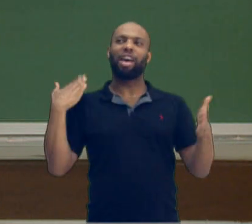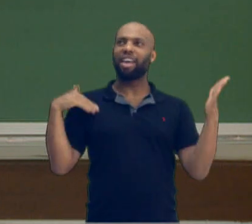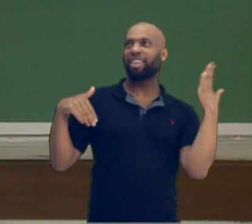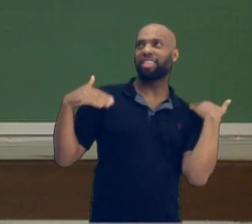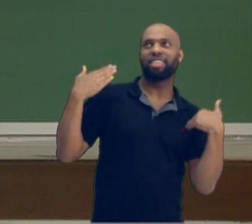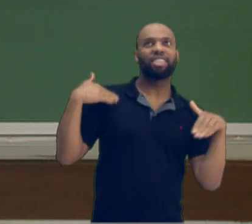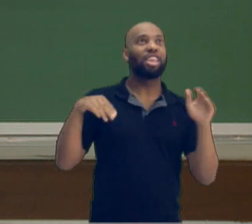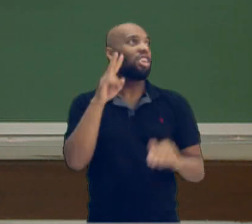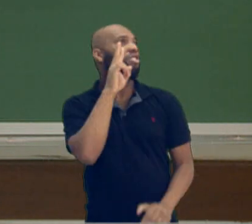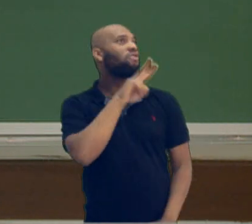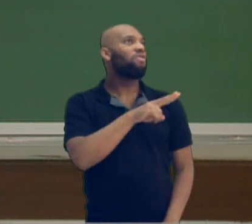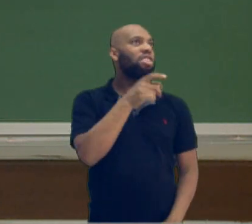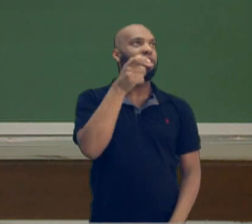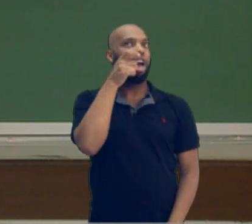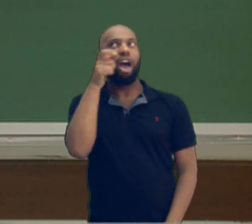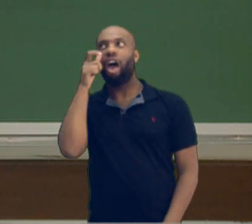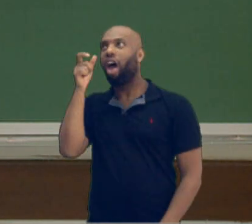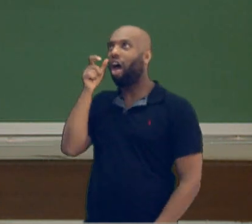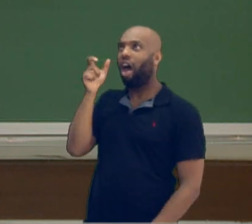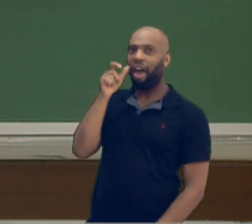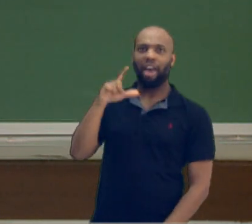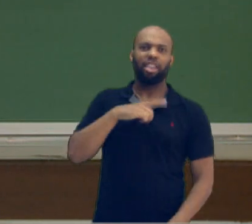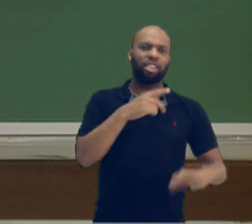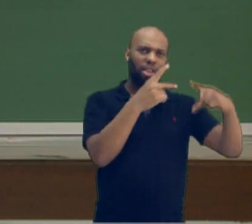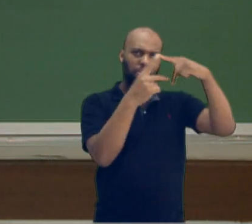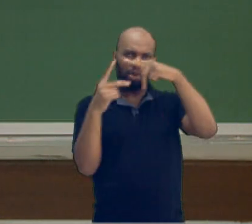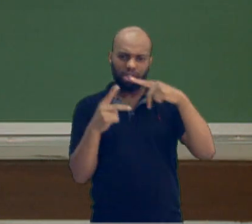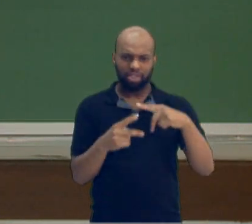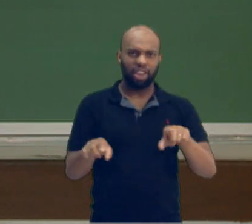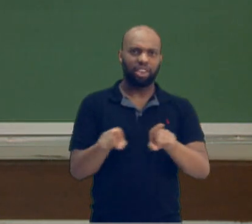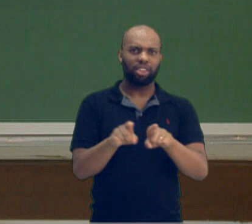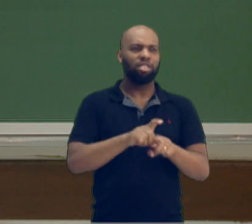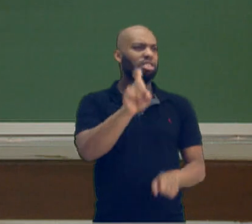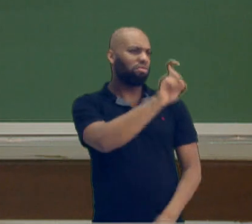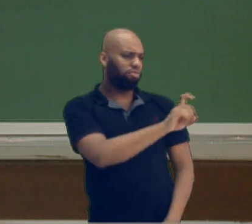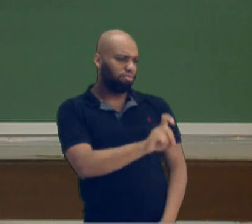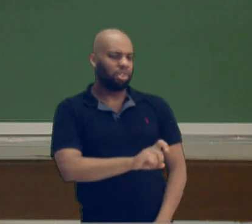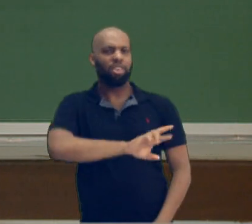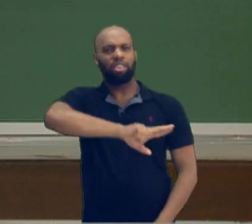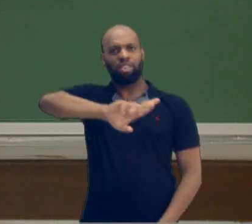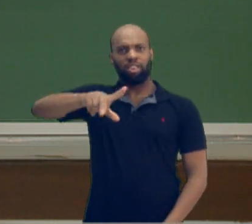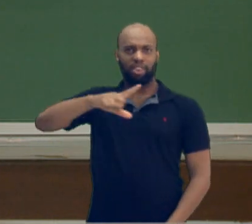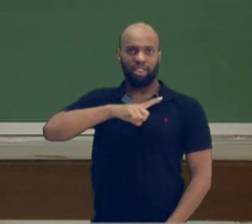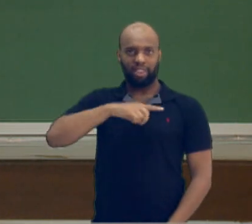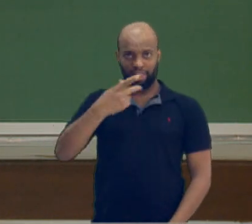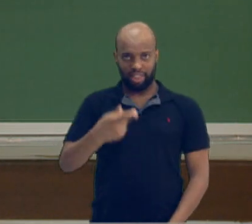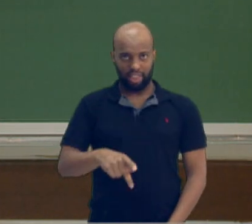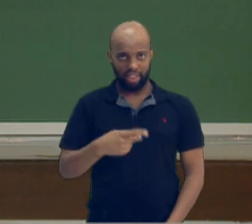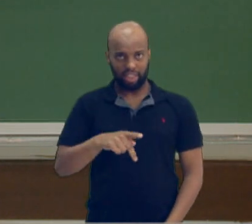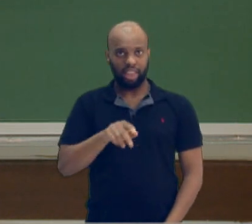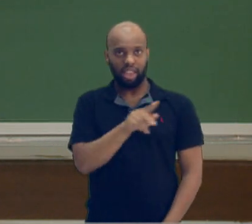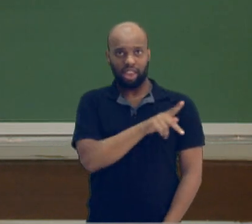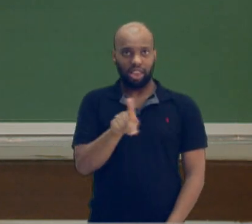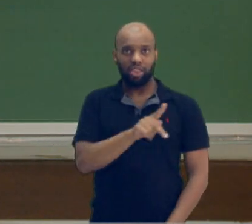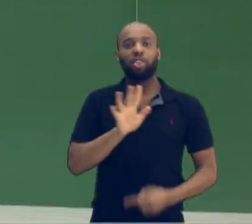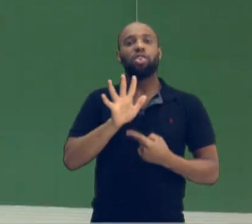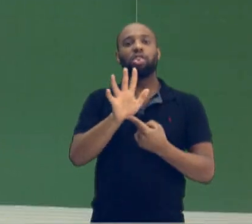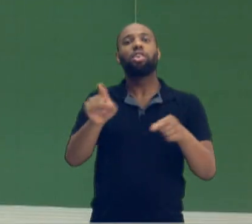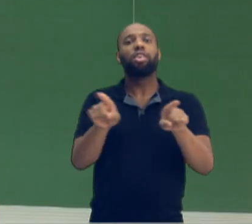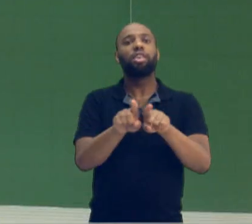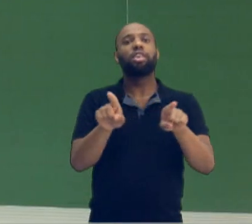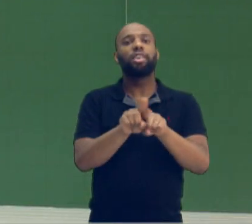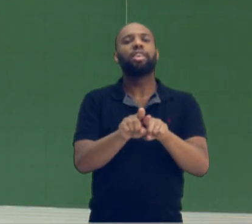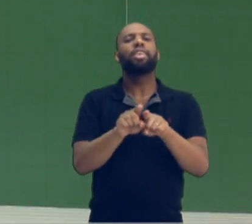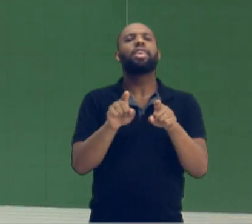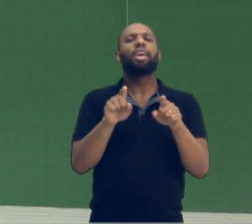quanta obra de arte a gente tem por aí, né? Entre mosaicos, enfim, grafites e tantas outras obras, tá? A prof trouxe também as obras